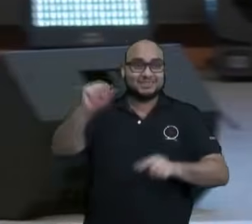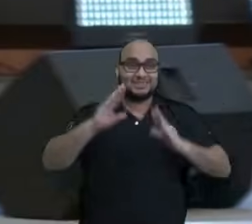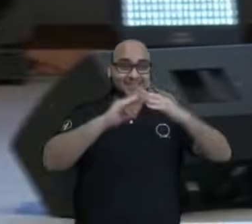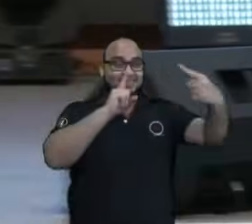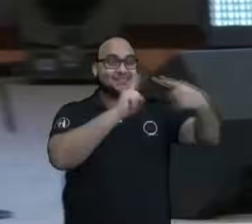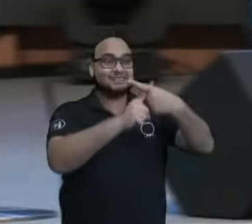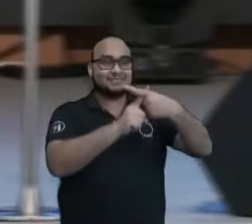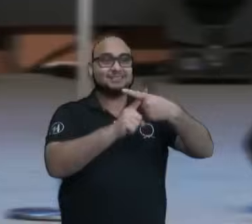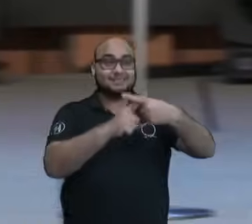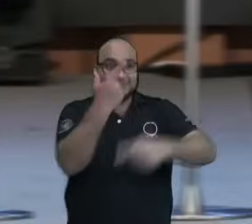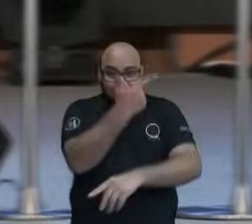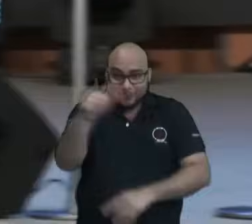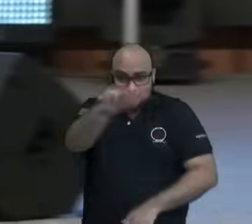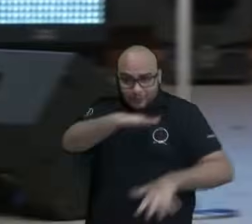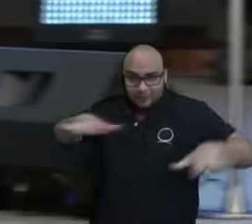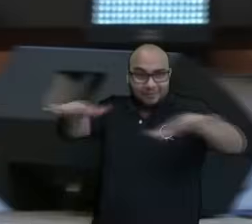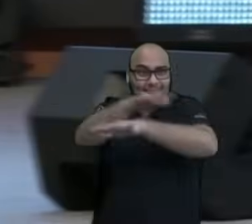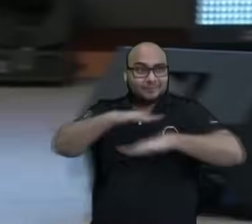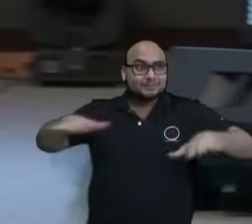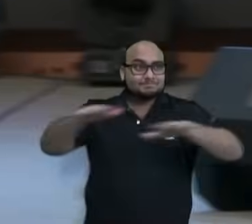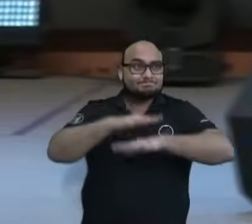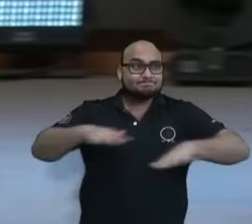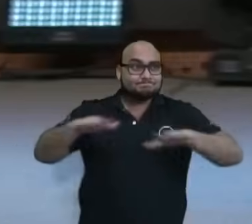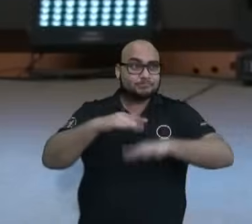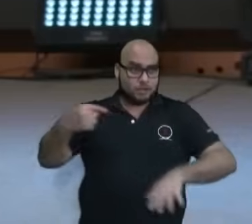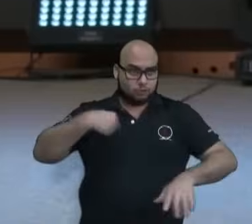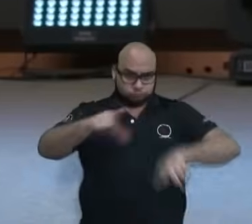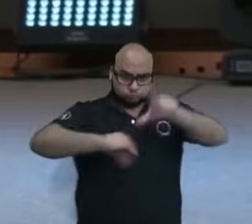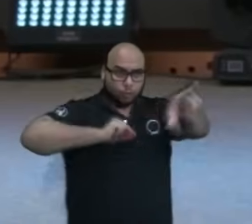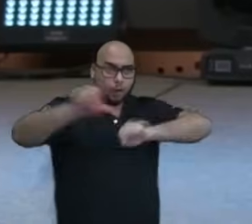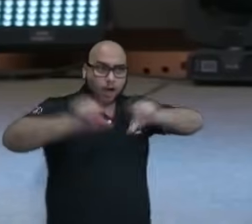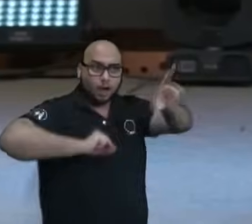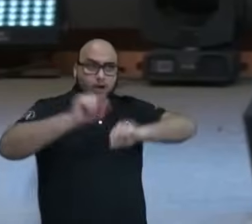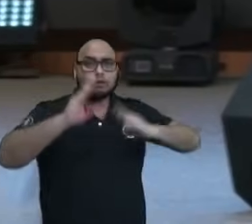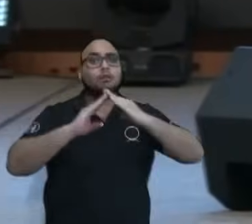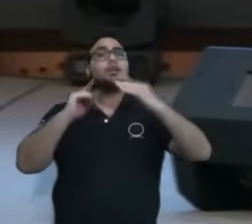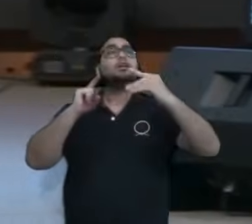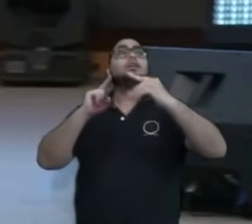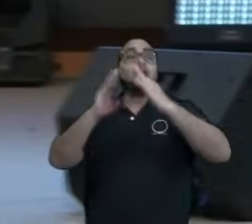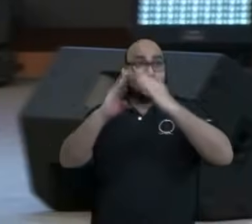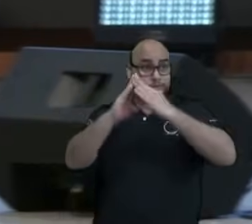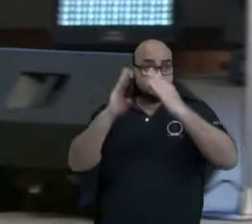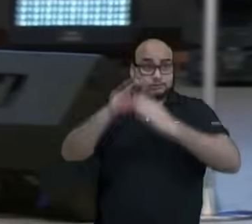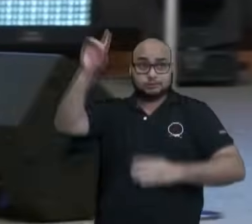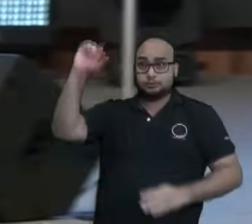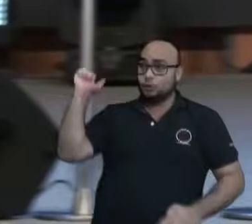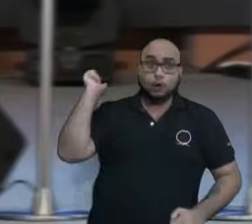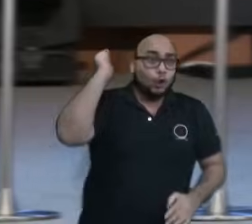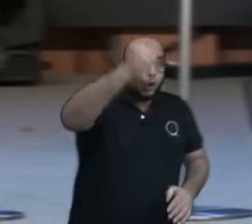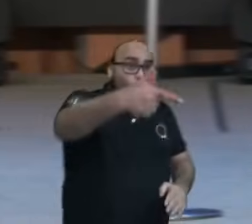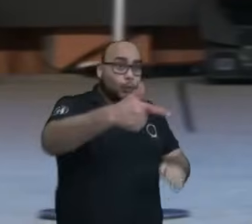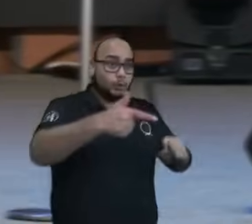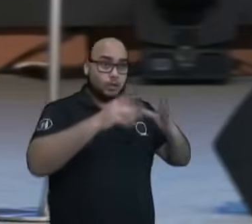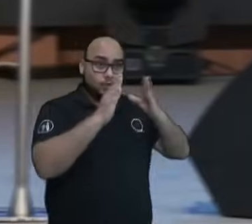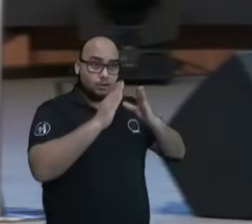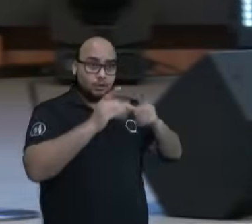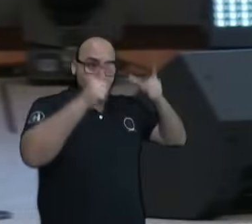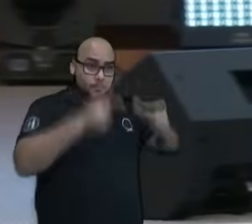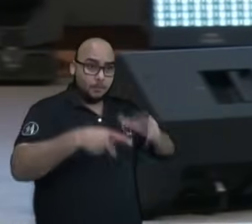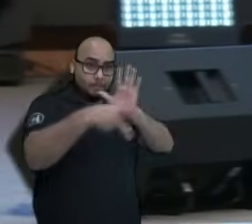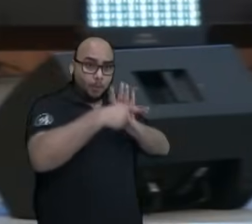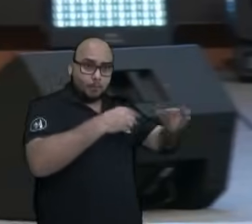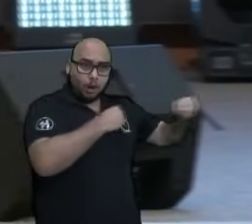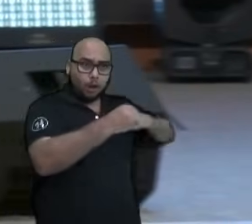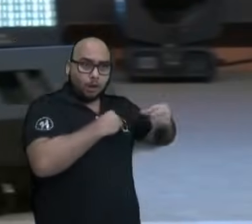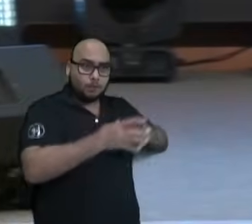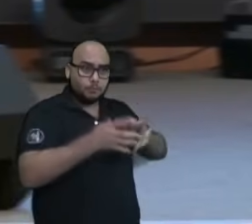estar na porta da casa do meu Deus do que nas Tendas da iniquidade a casa do irmão João é a casa do irmão João a casa da irmã